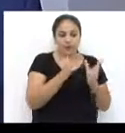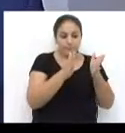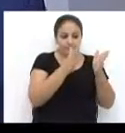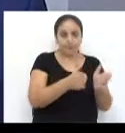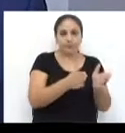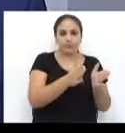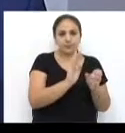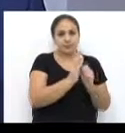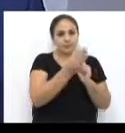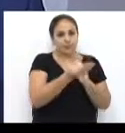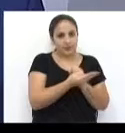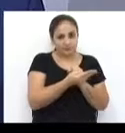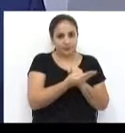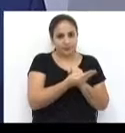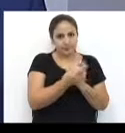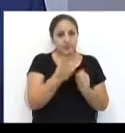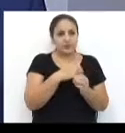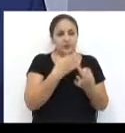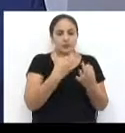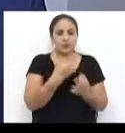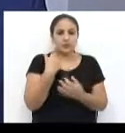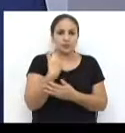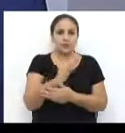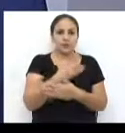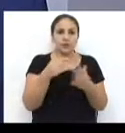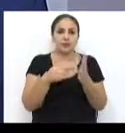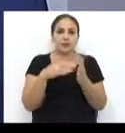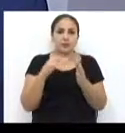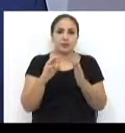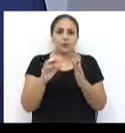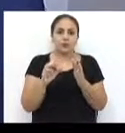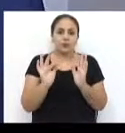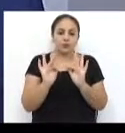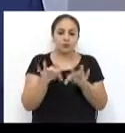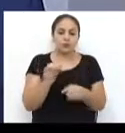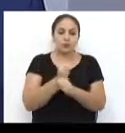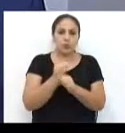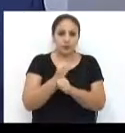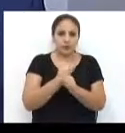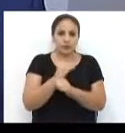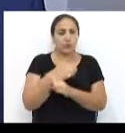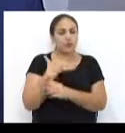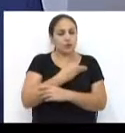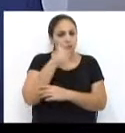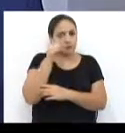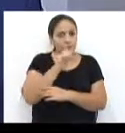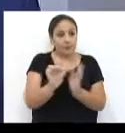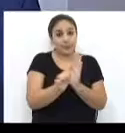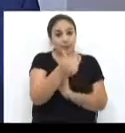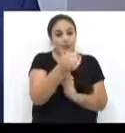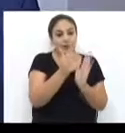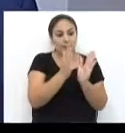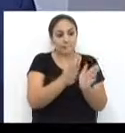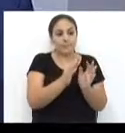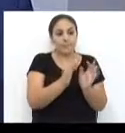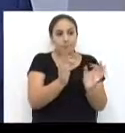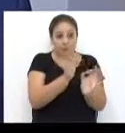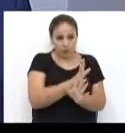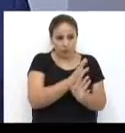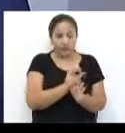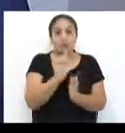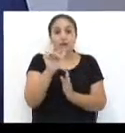bairro. E tendo a certeza que nós poderemos, até o final desse primeiro ano, contar com essa parte finalizada e já